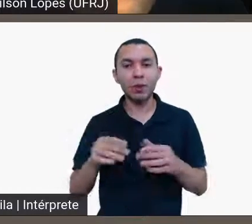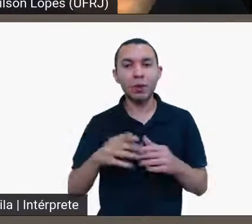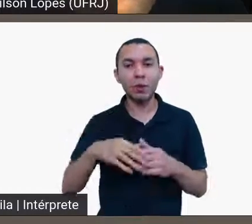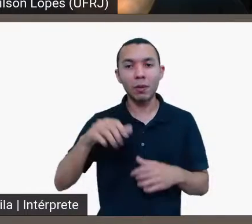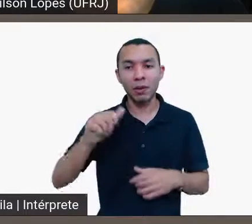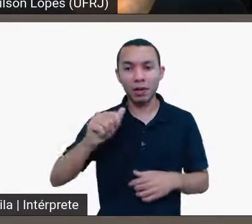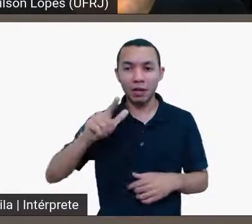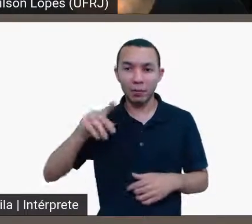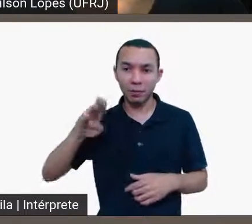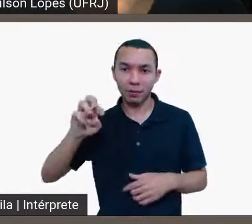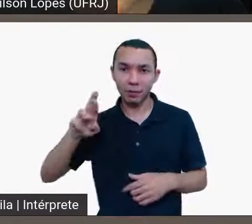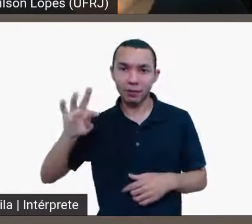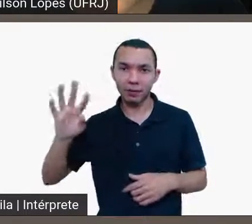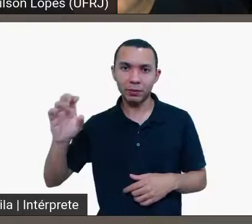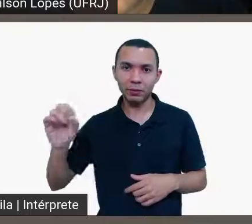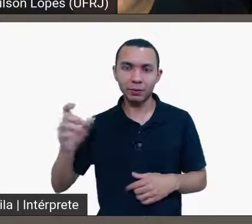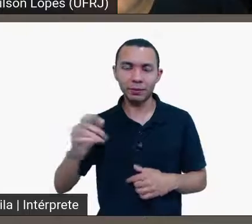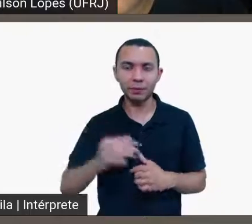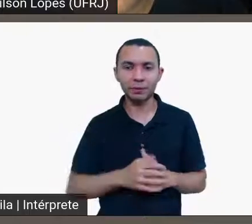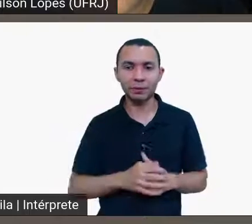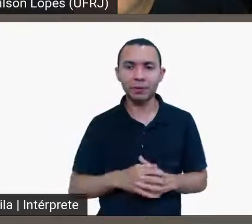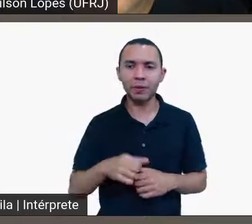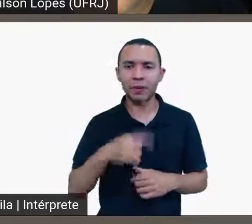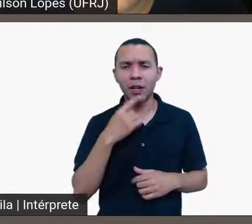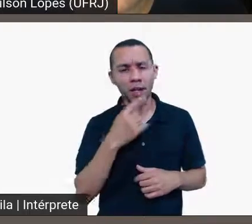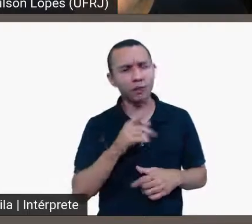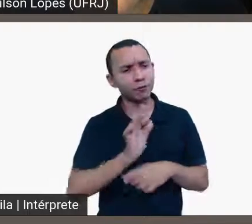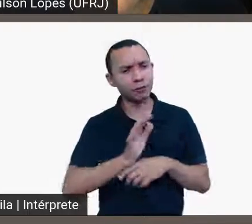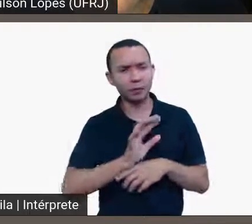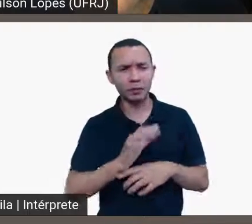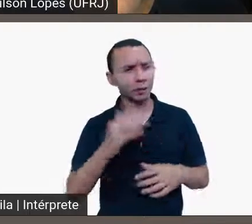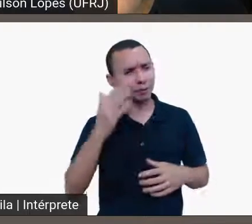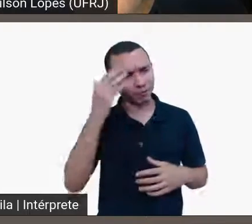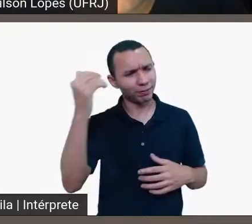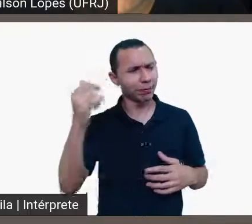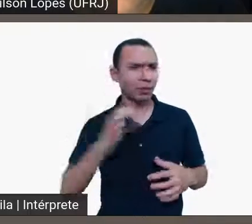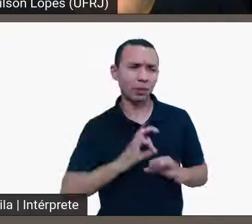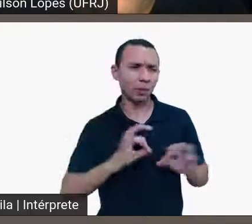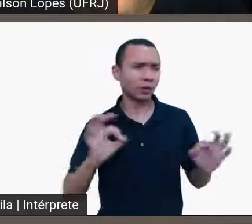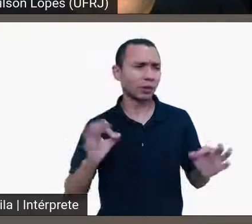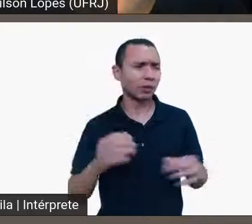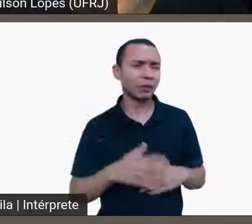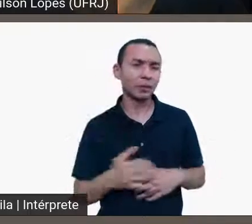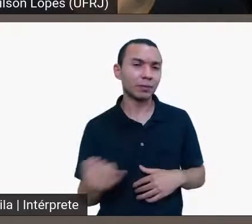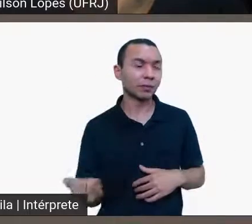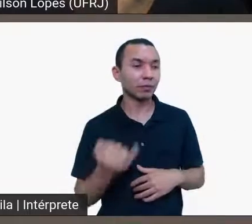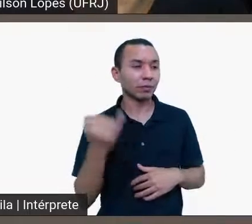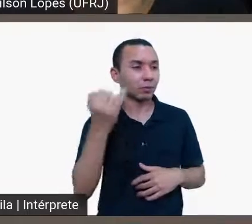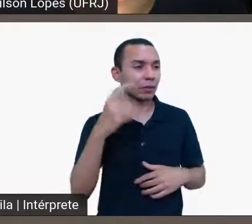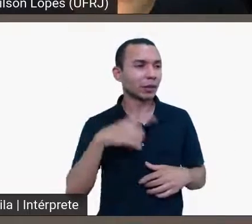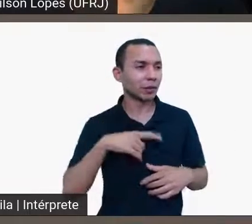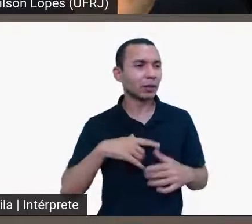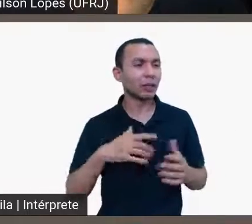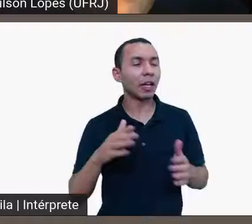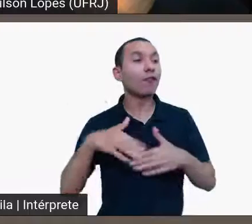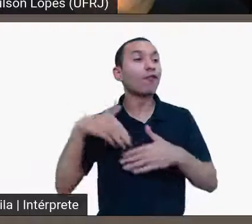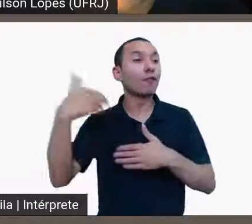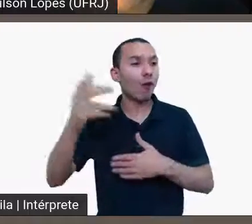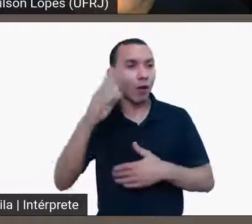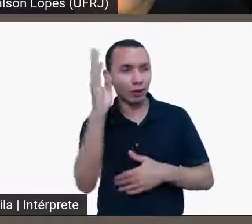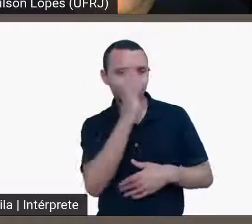é um grande, né, cineasta modernista, talvez o mais repercussão que teve fora, né,